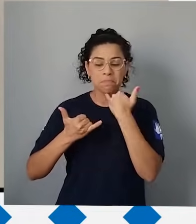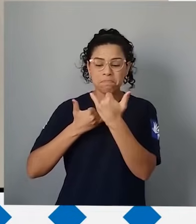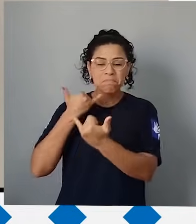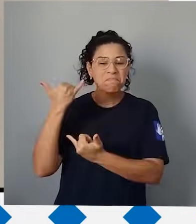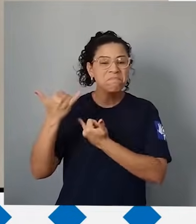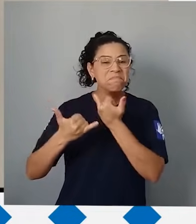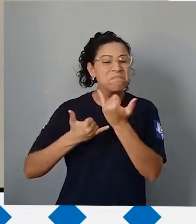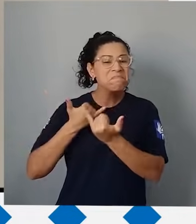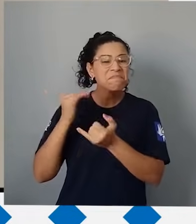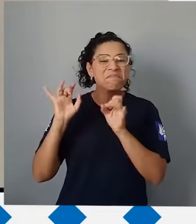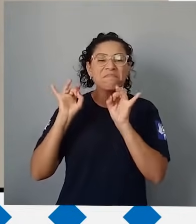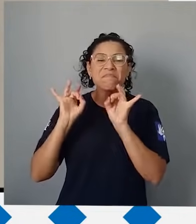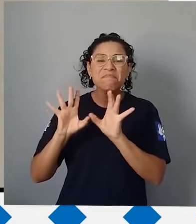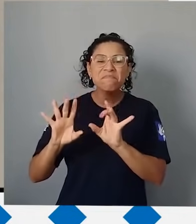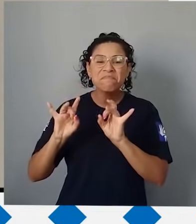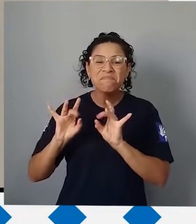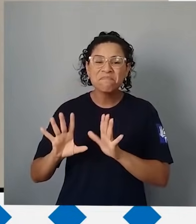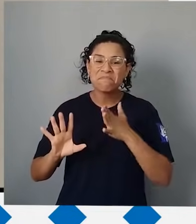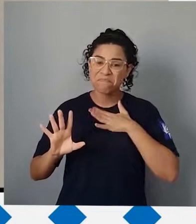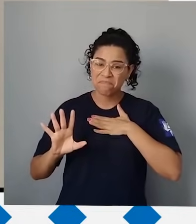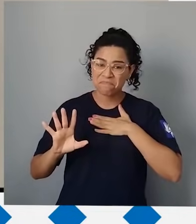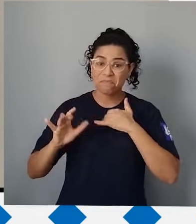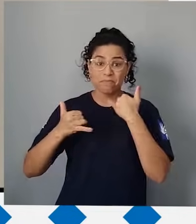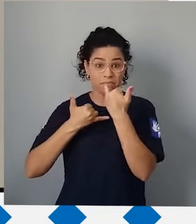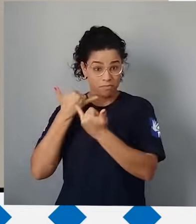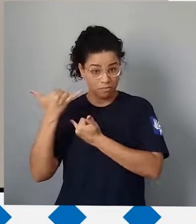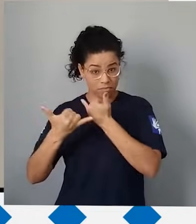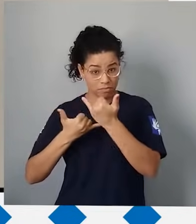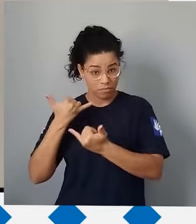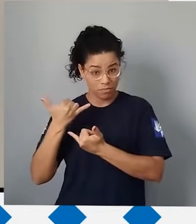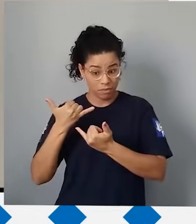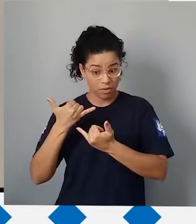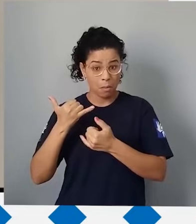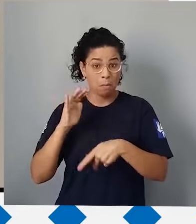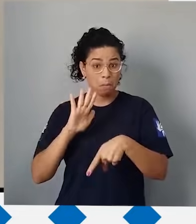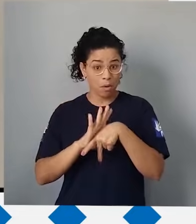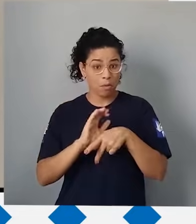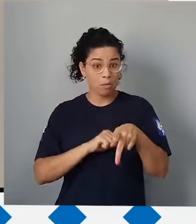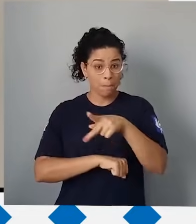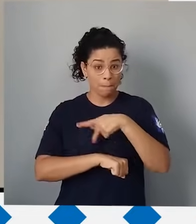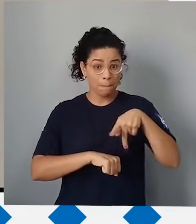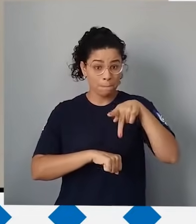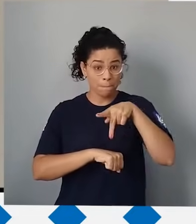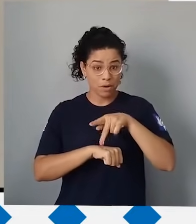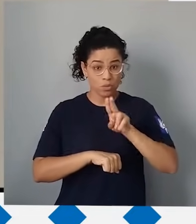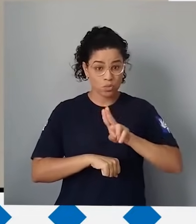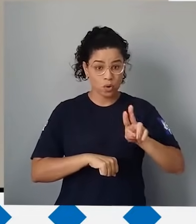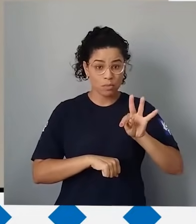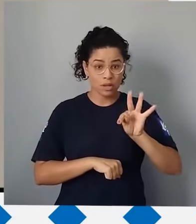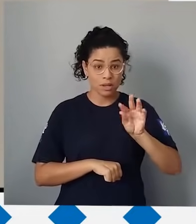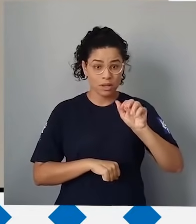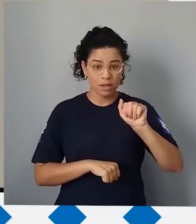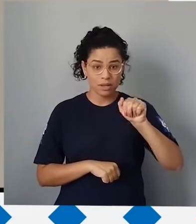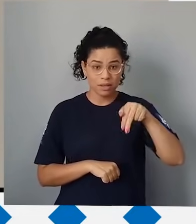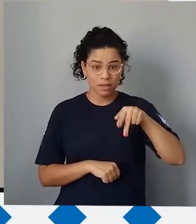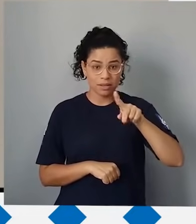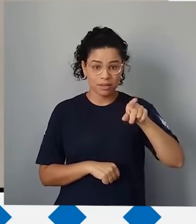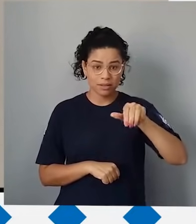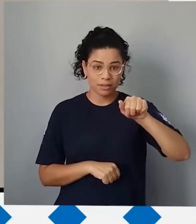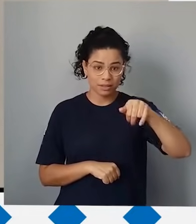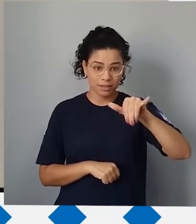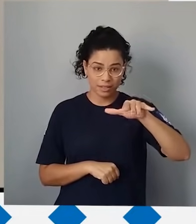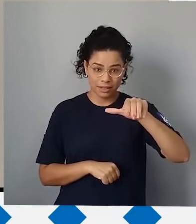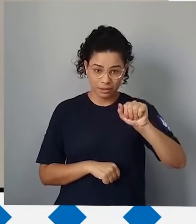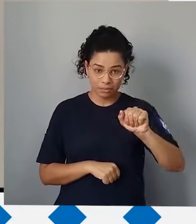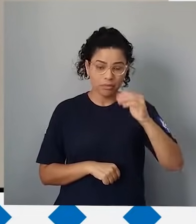brincadeira muito especial para mim. Essa brincadeira é de um país chamado Tanzânia. Vocês sabem